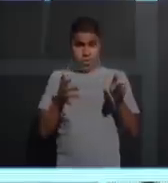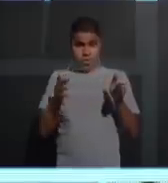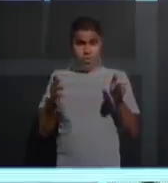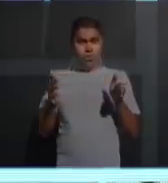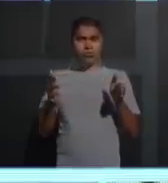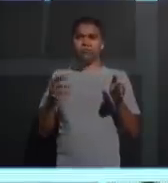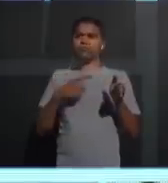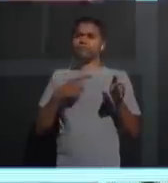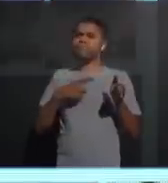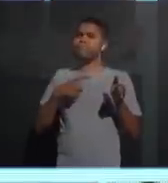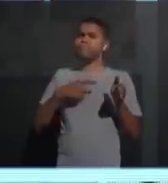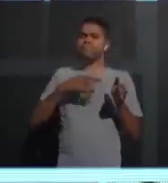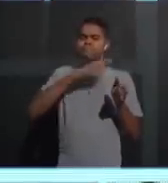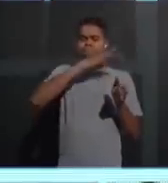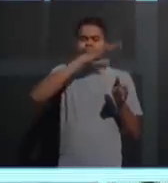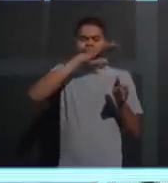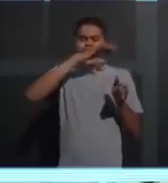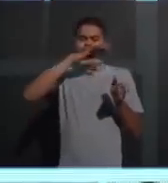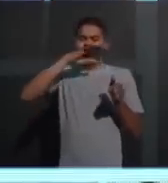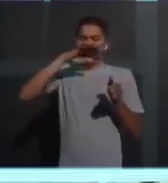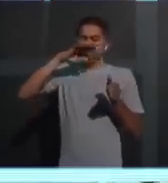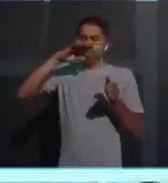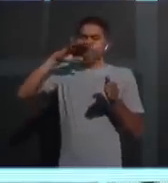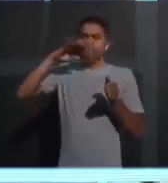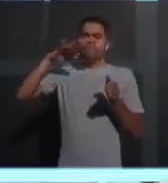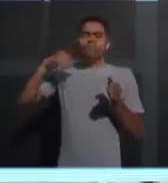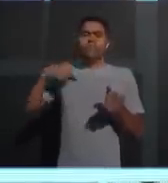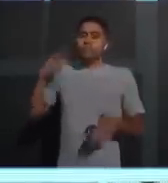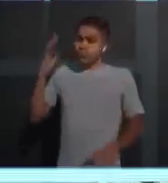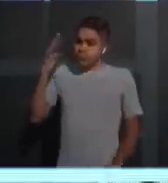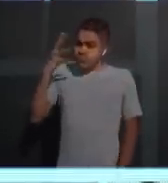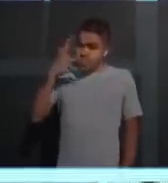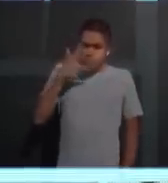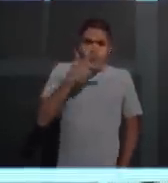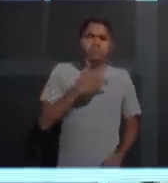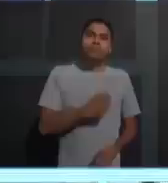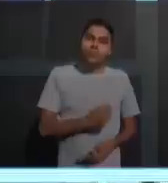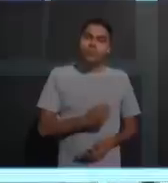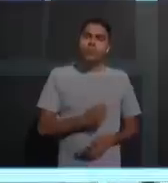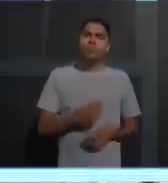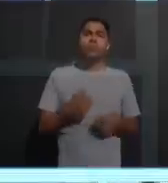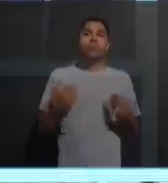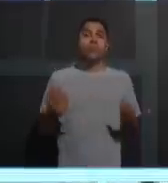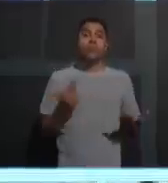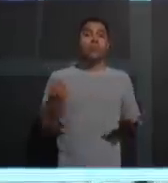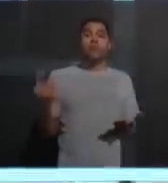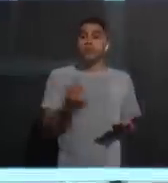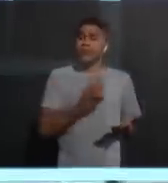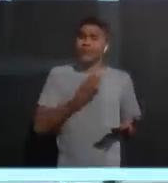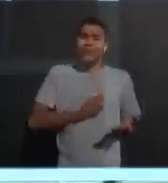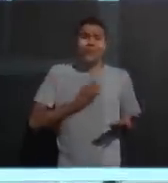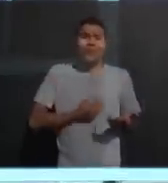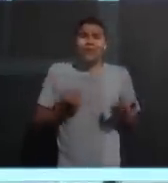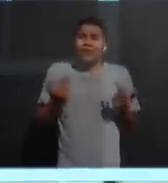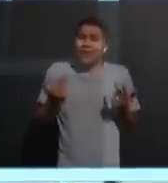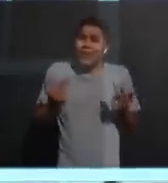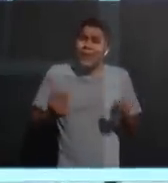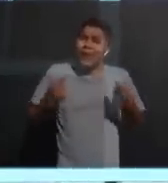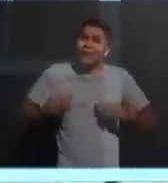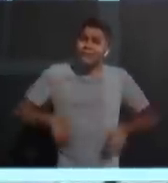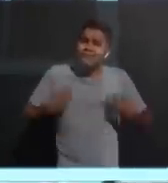exalam beleza e um delicioso perfume a gente à nossa vida precisa ser assim também